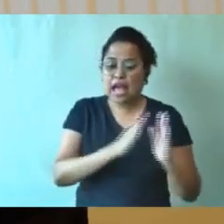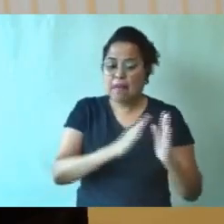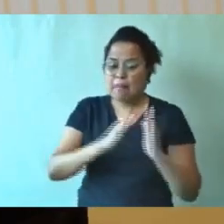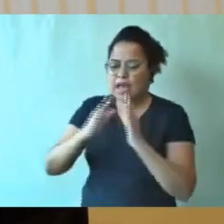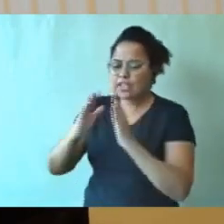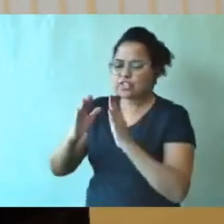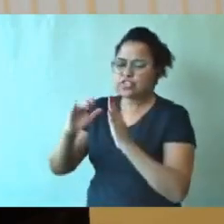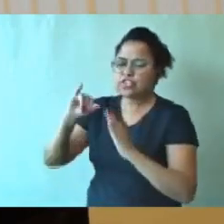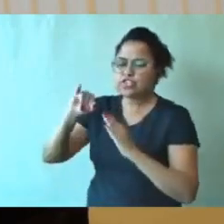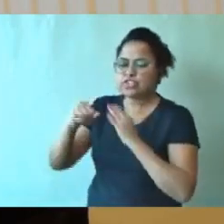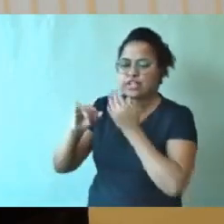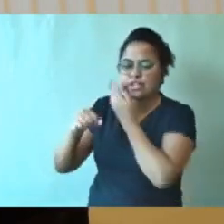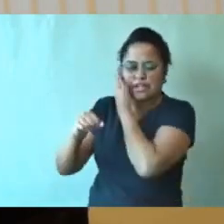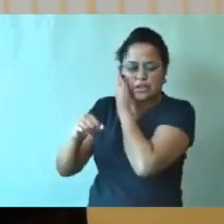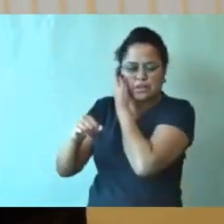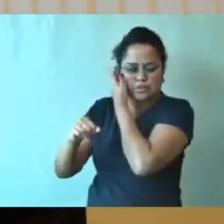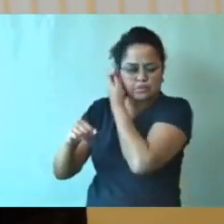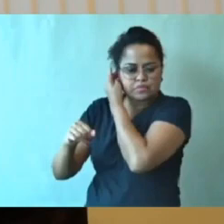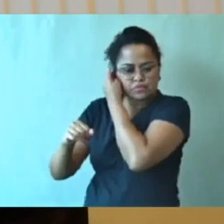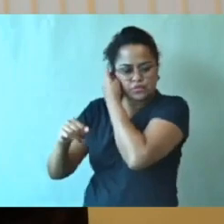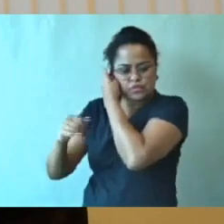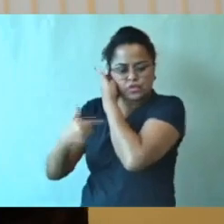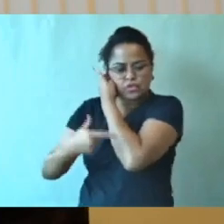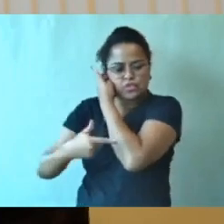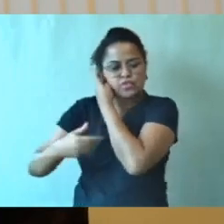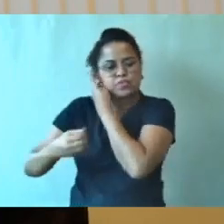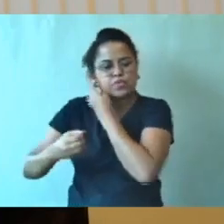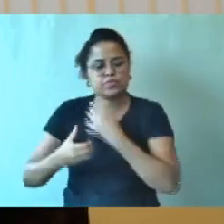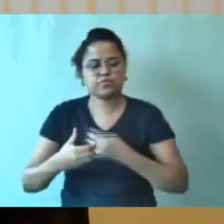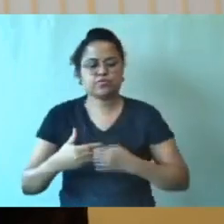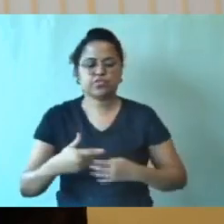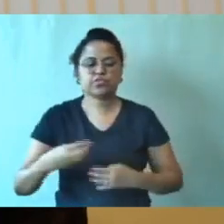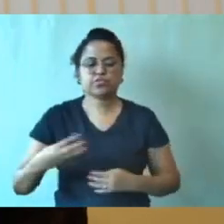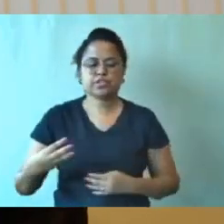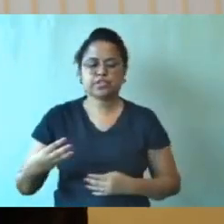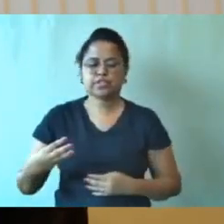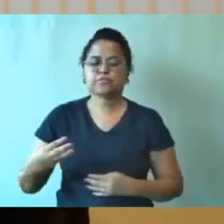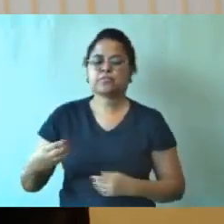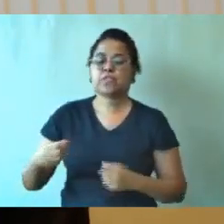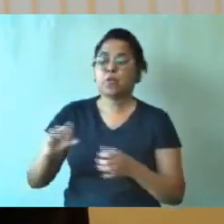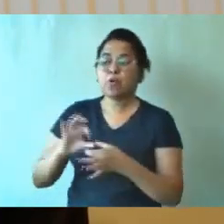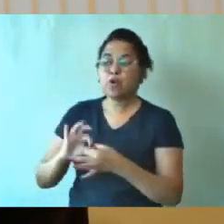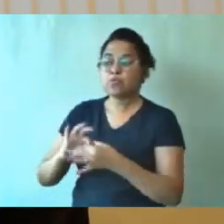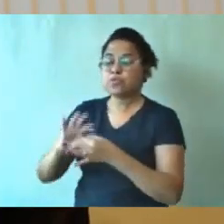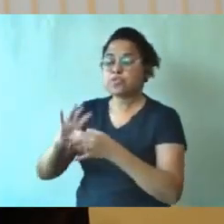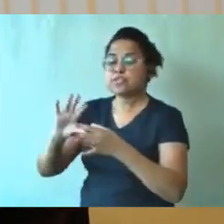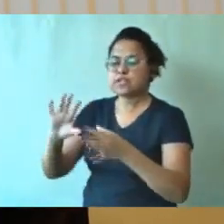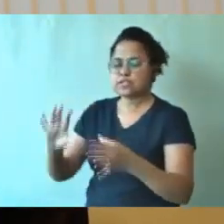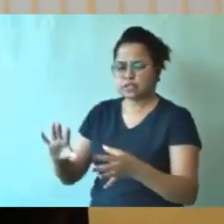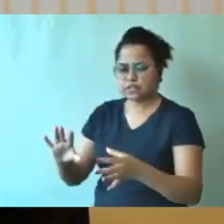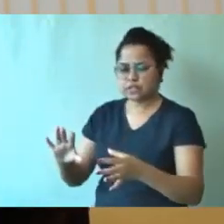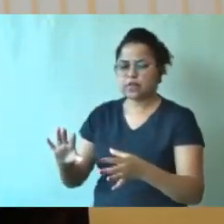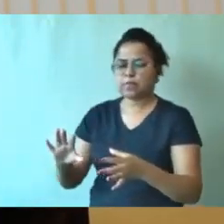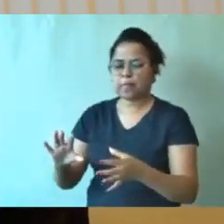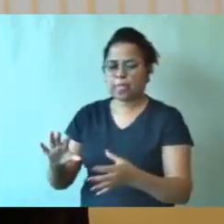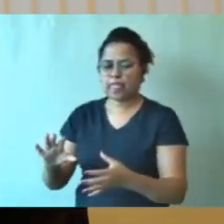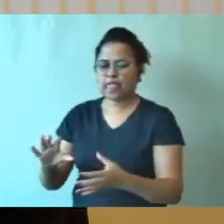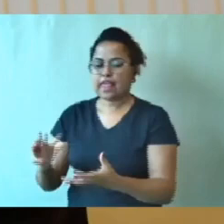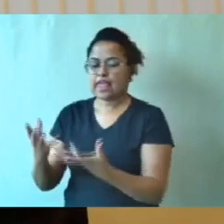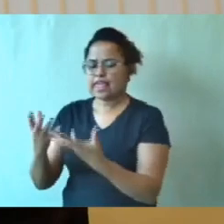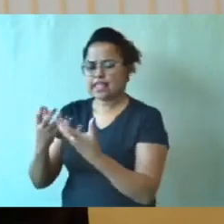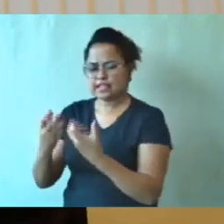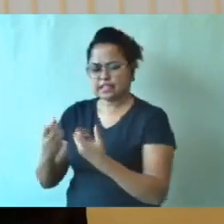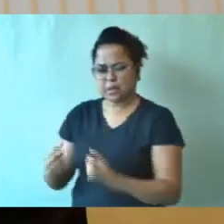uma autorização ao consórcio que esses recursos seriam repassados. Ela autorizava a receber em nome dela